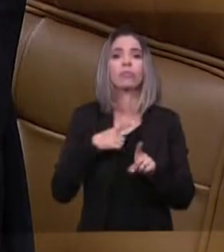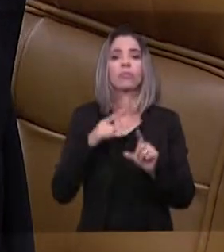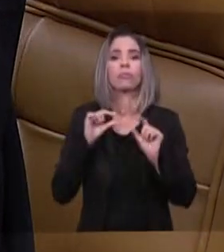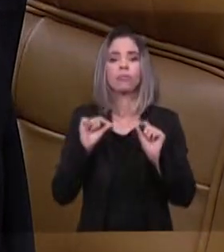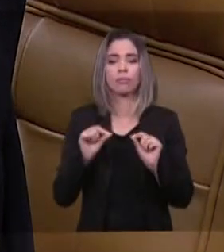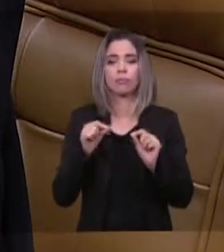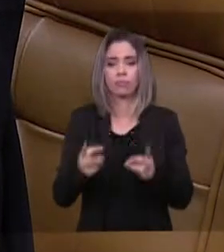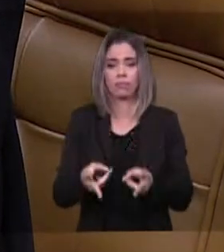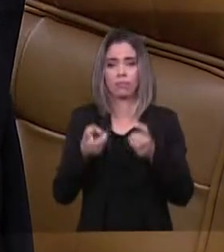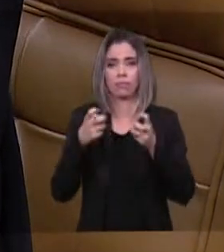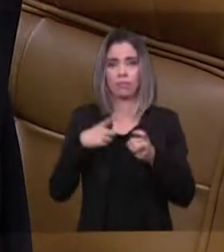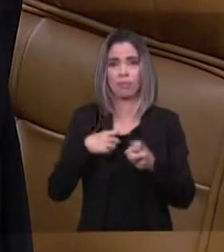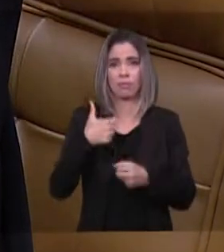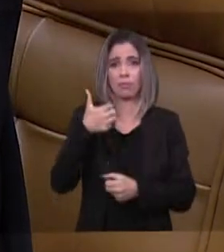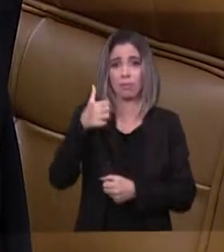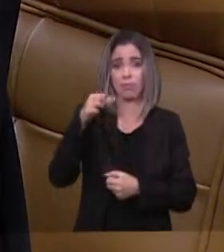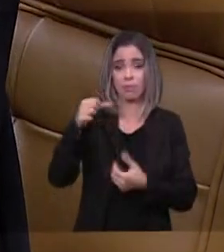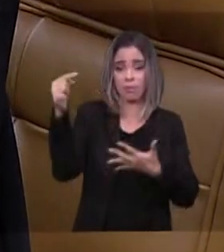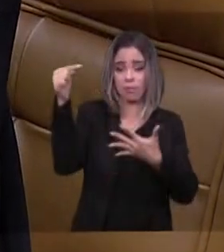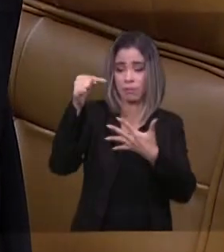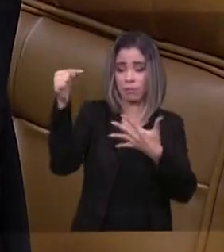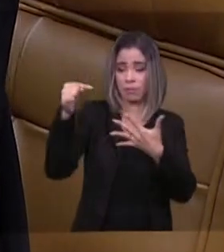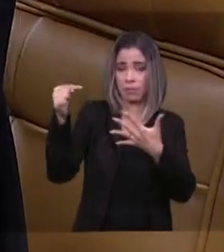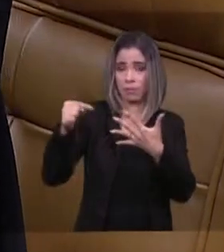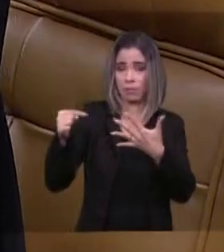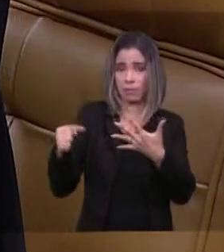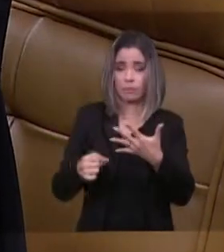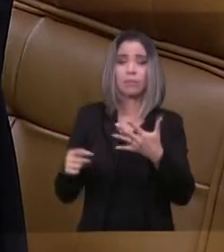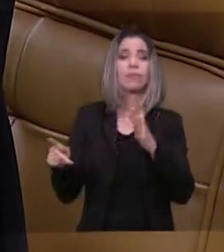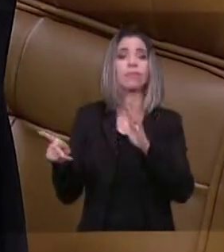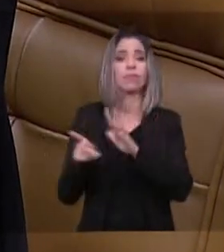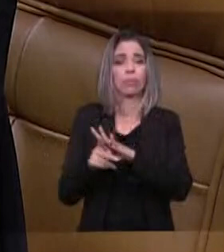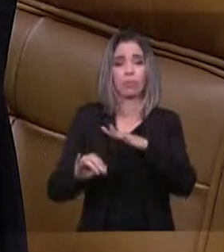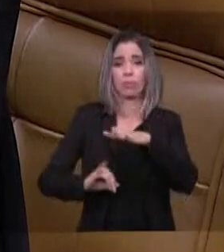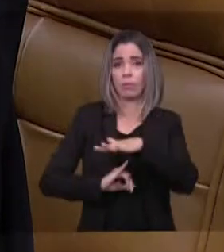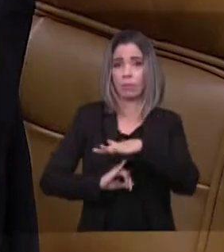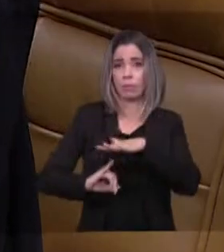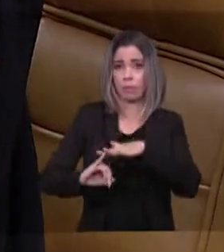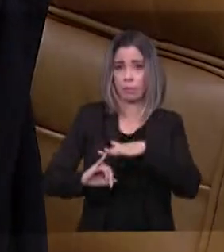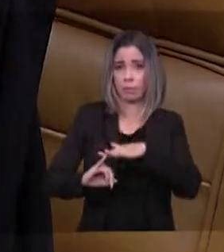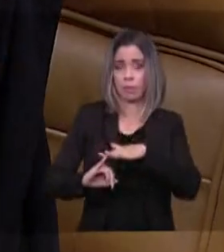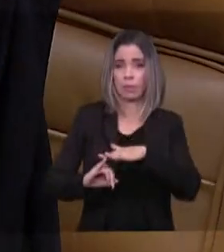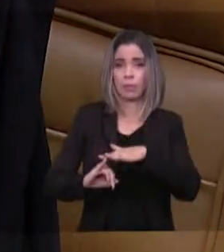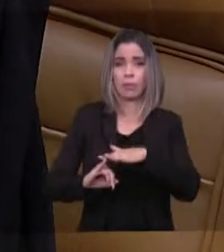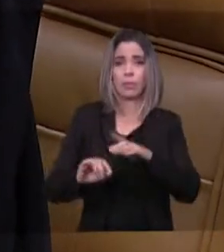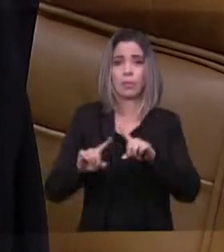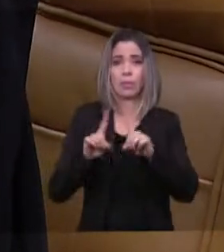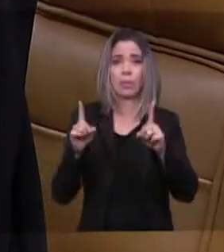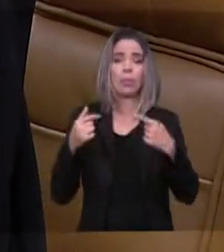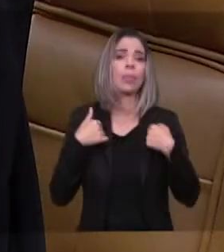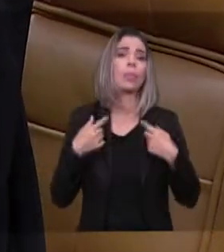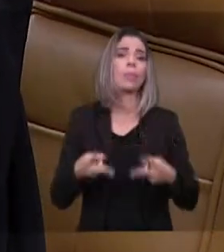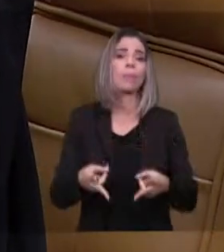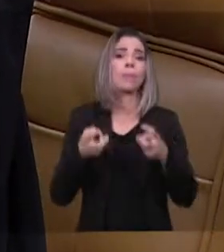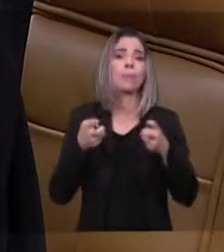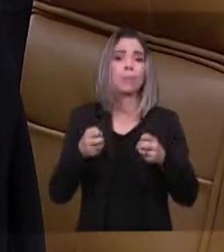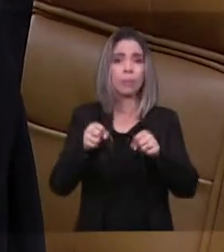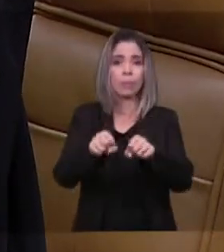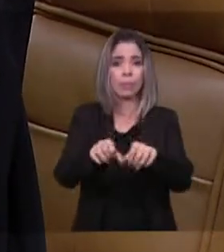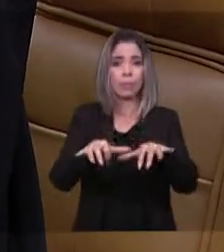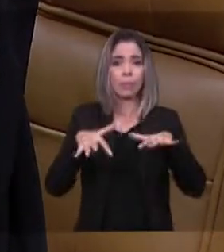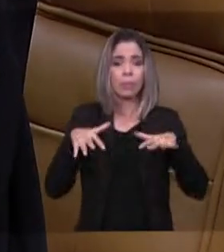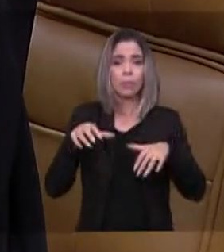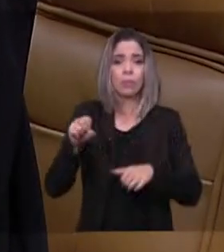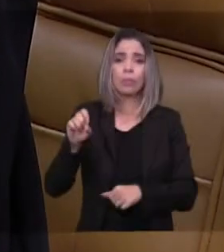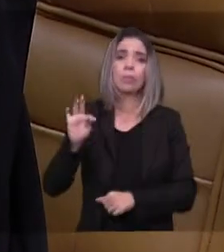a observância de 19 condicionantes ou salvaguardas institucionais. Observo, no entanto, que o plenário